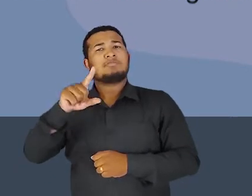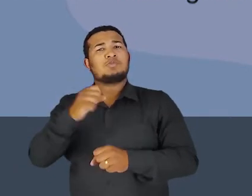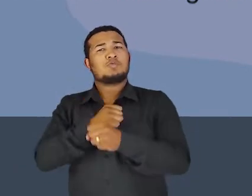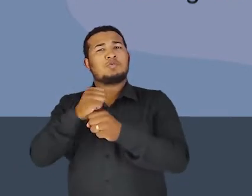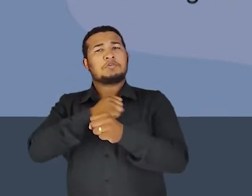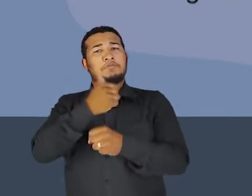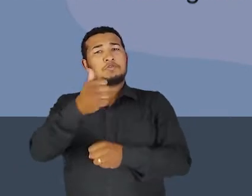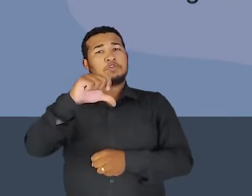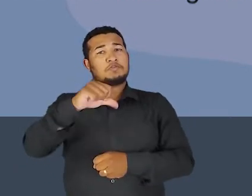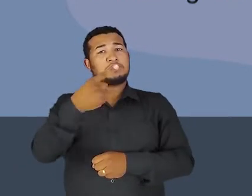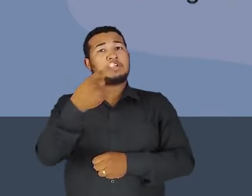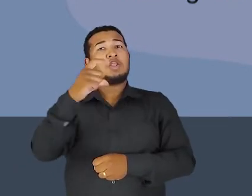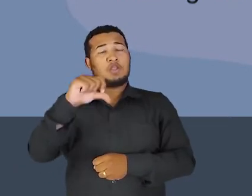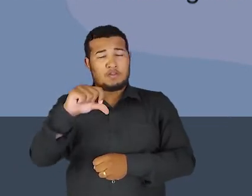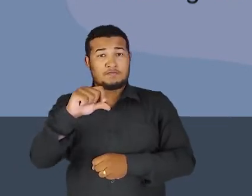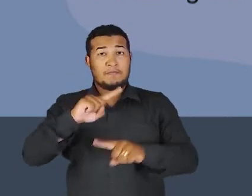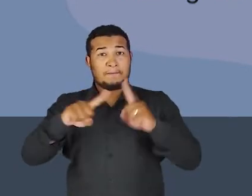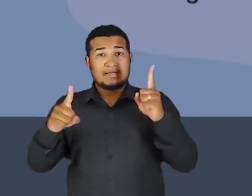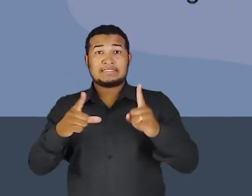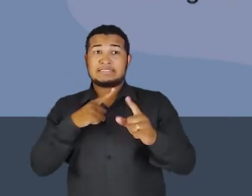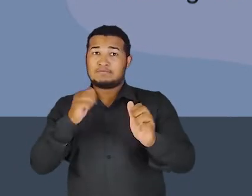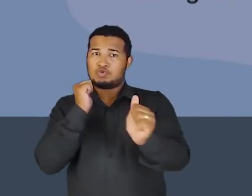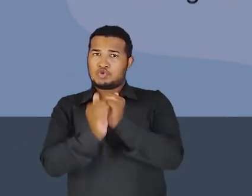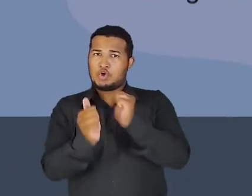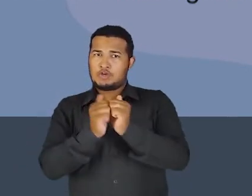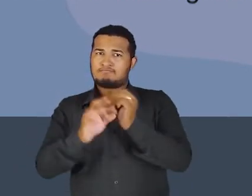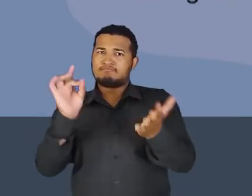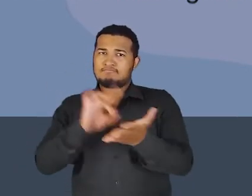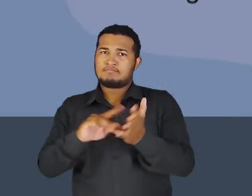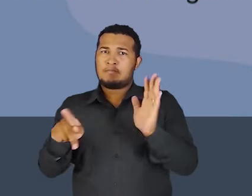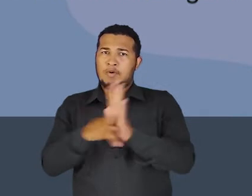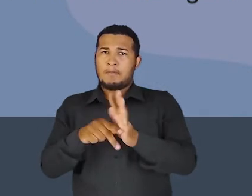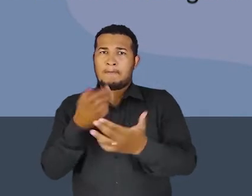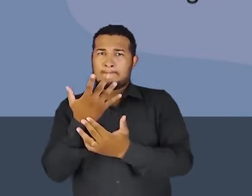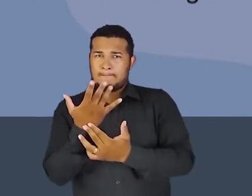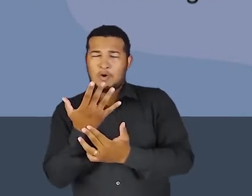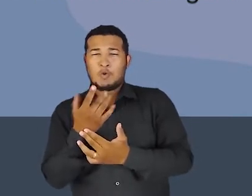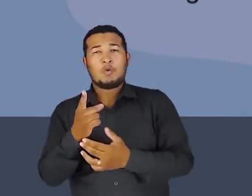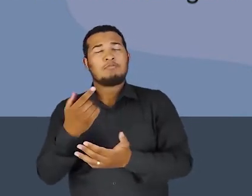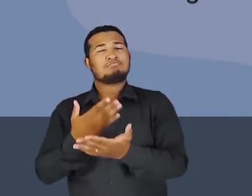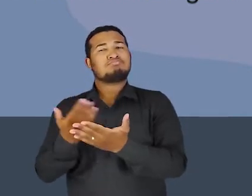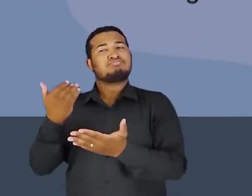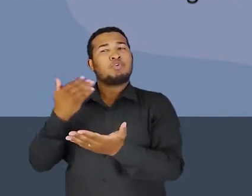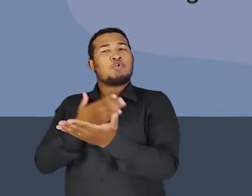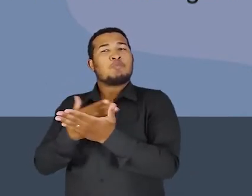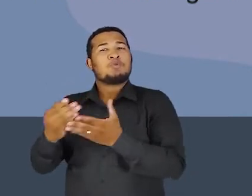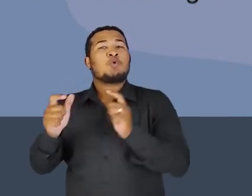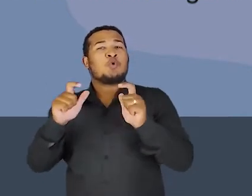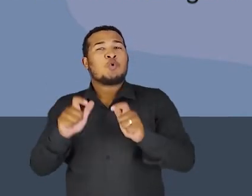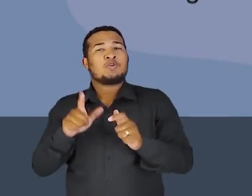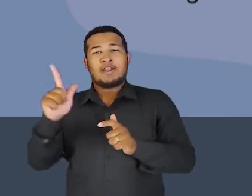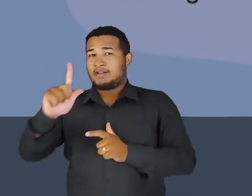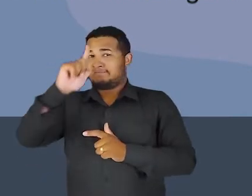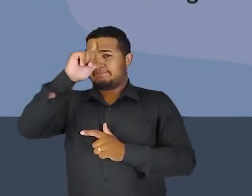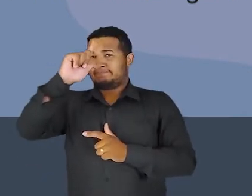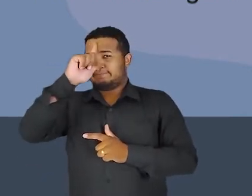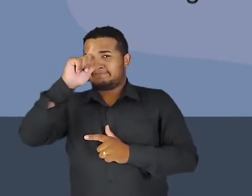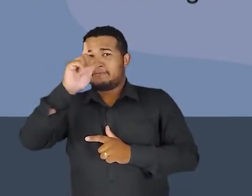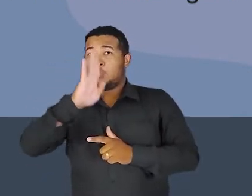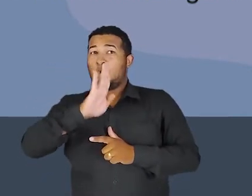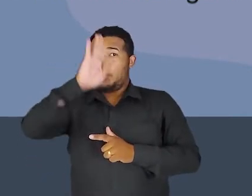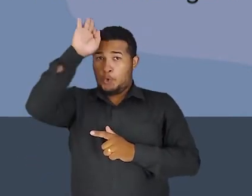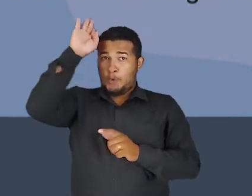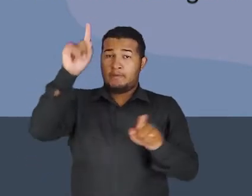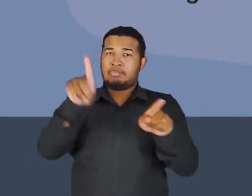1919. Porém, jogos com bolas e uso de mãos pelos jogadores foram praticados na Grécia Antiga, Roma Antiga e